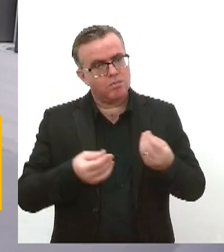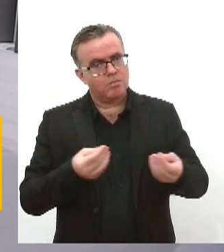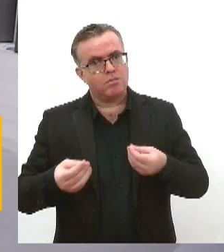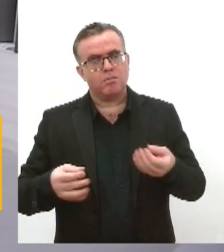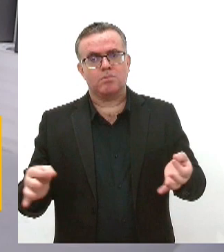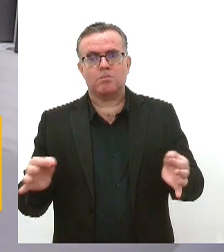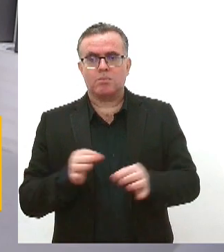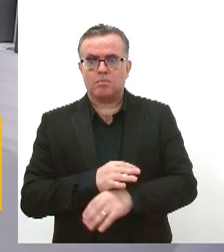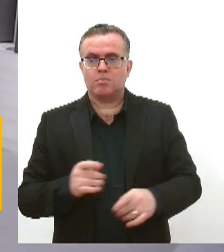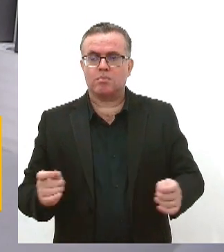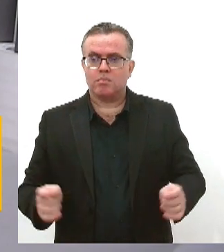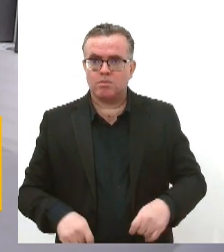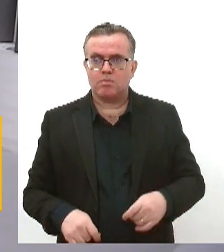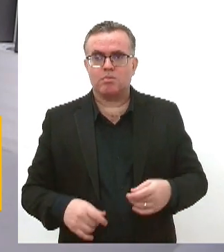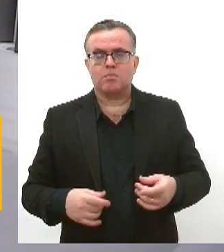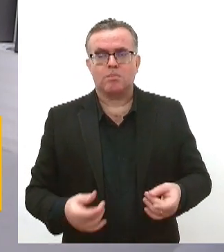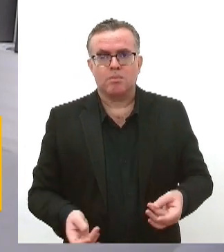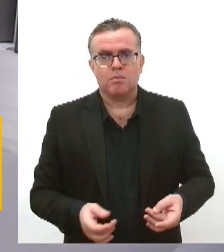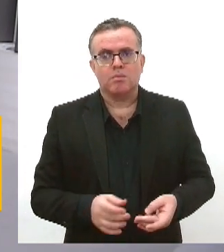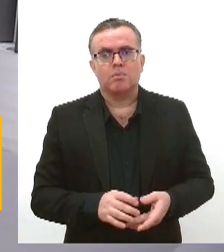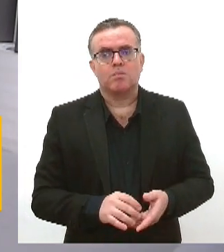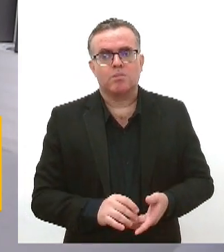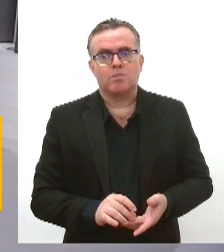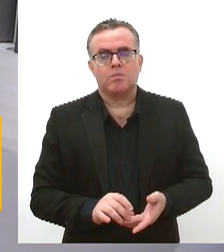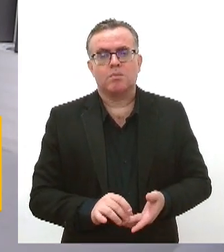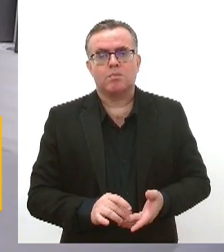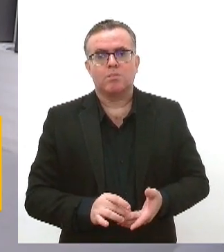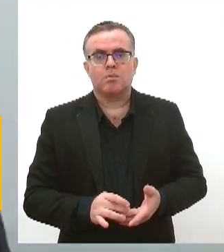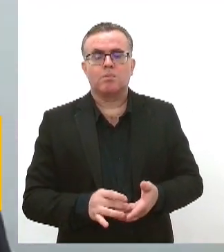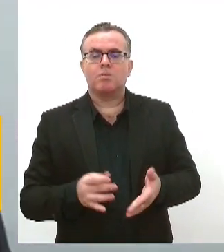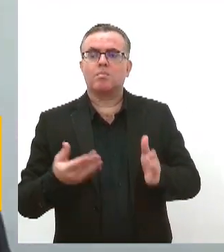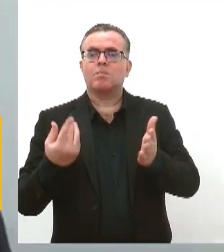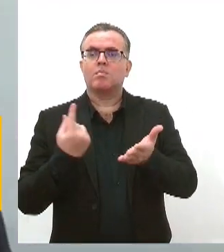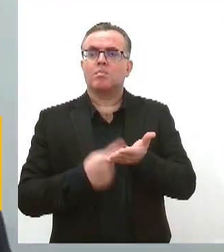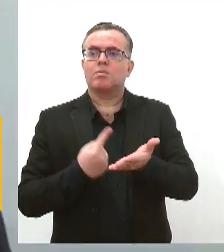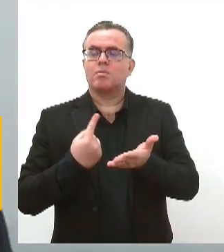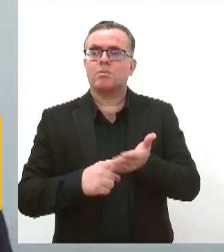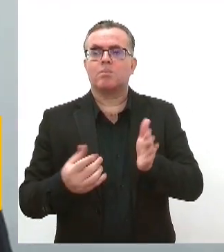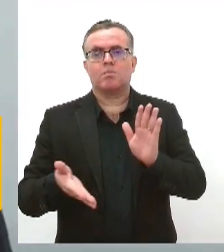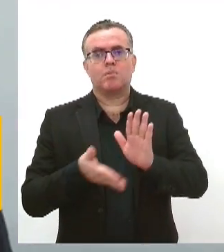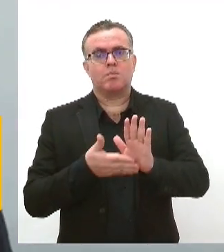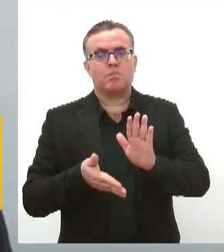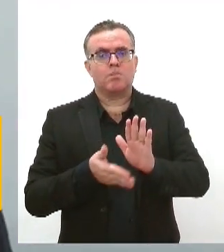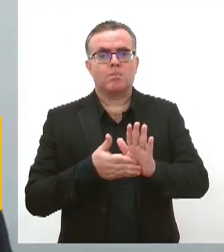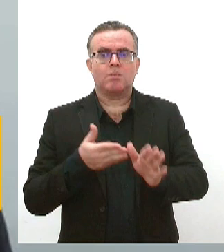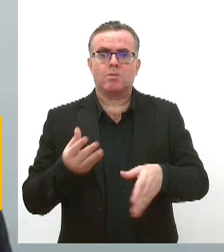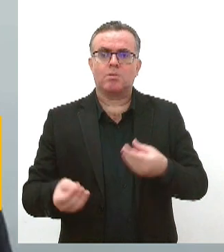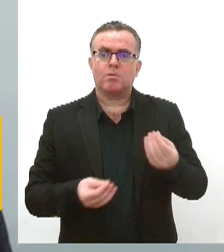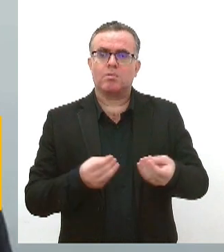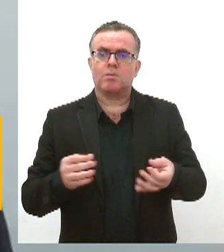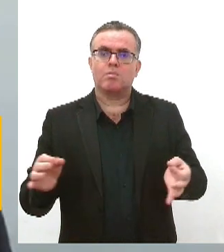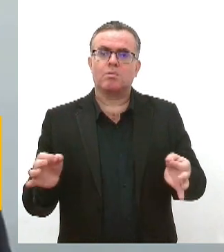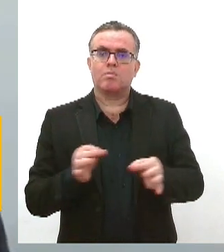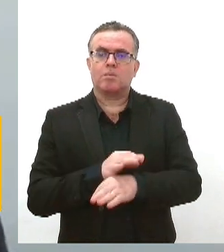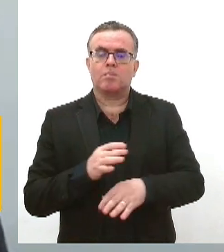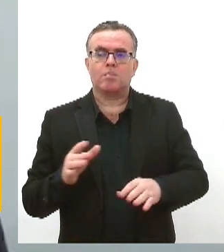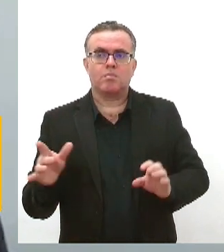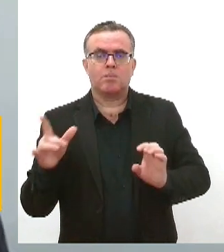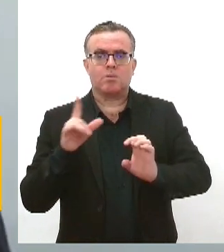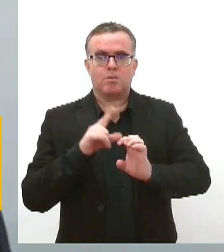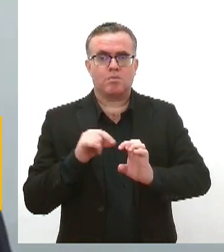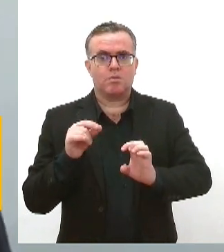nível nacional, e pretendíamos fazer um de empreendedorismo. Mas chegamos até